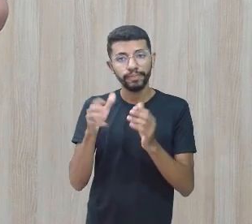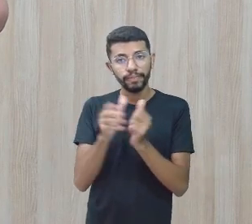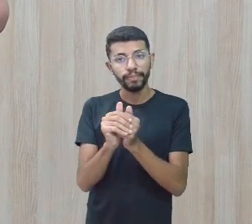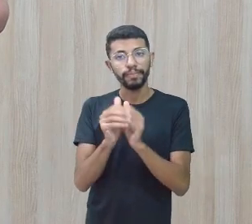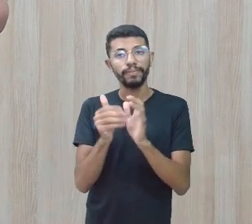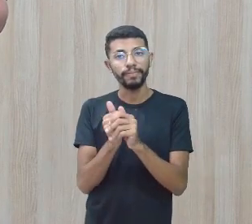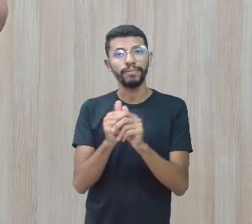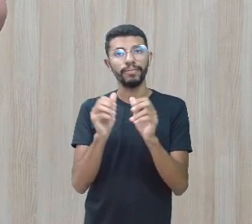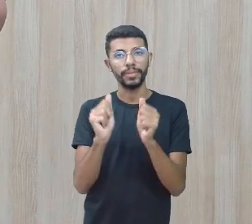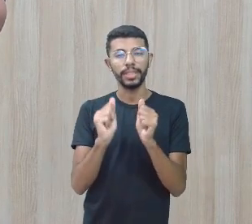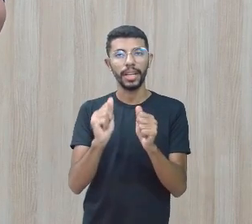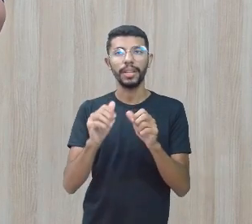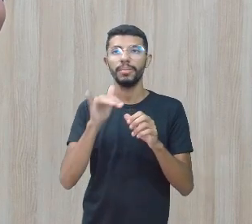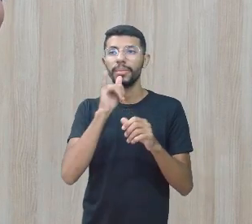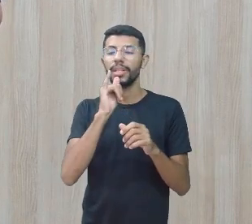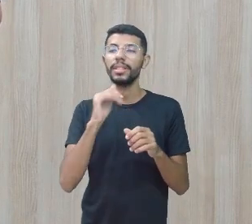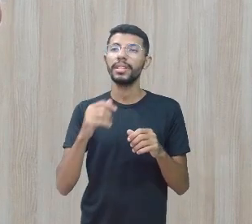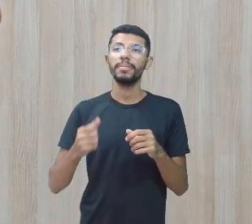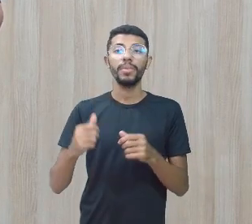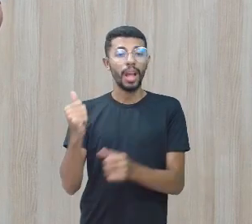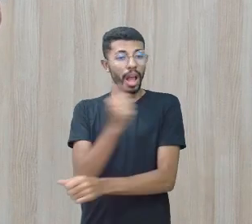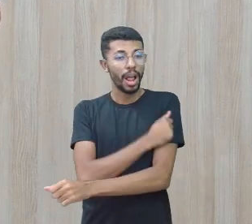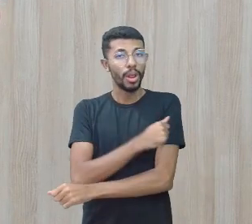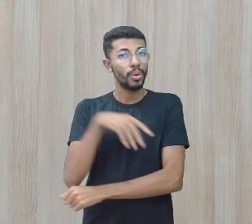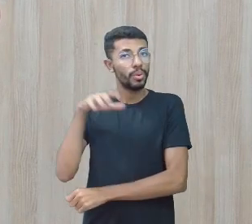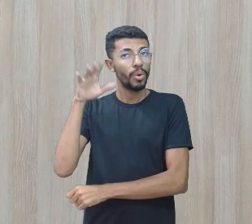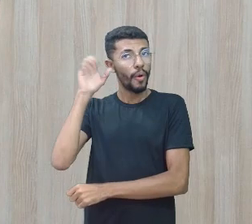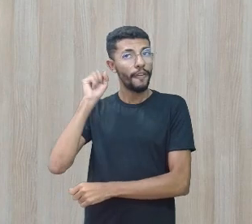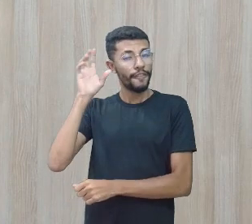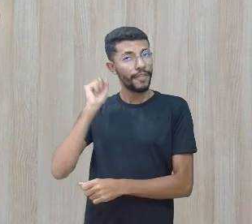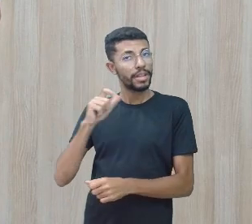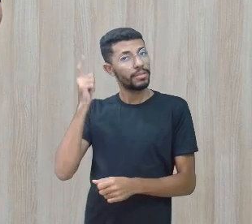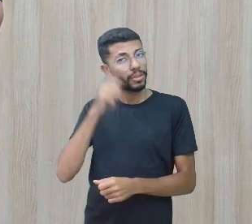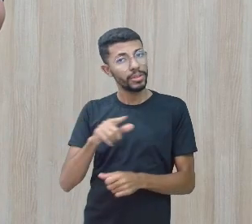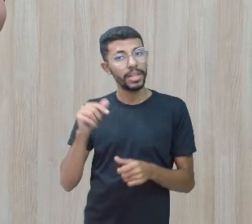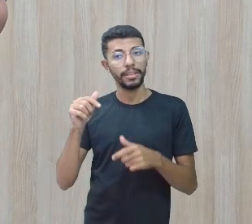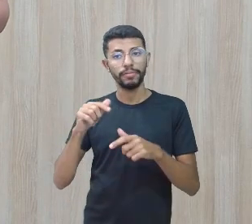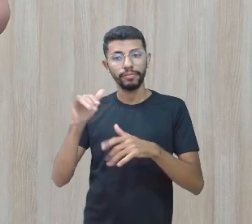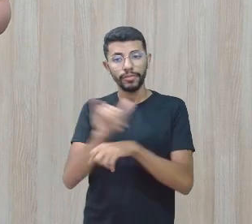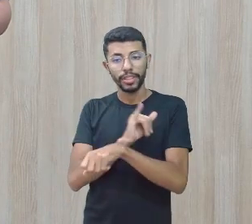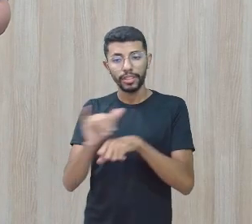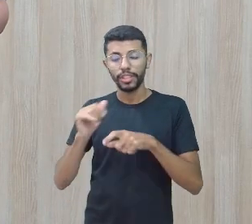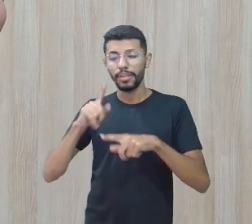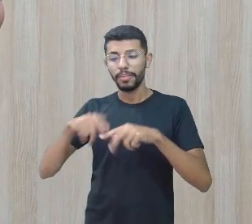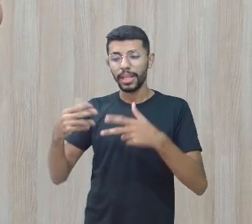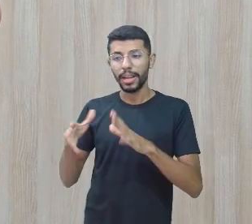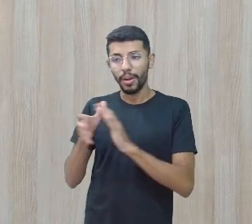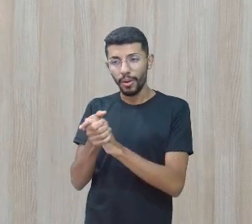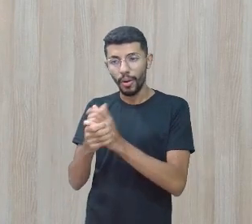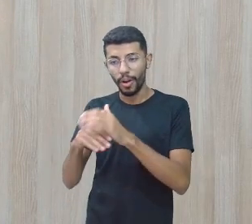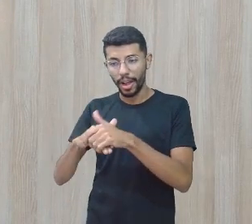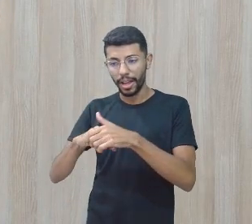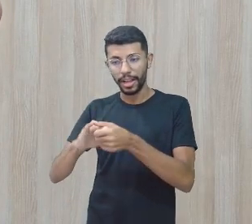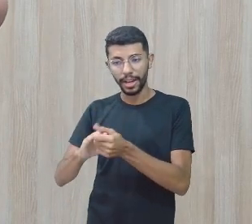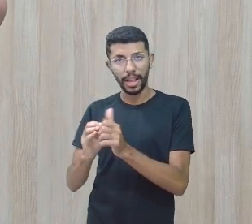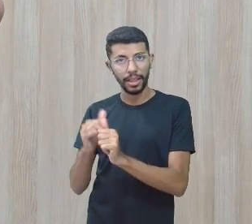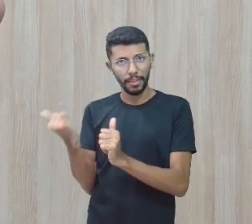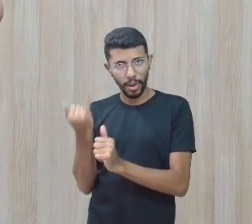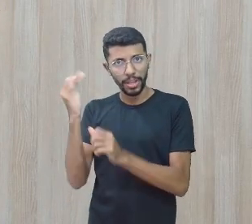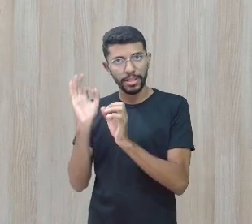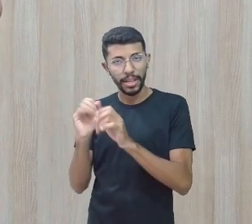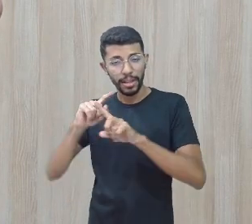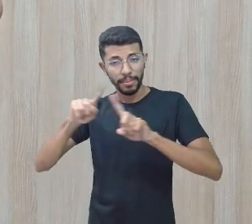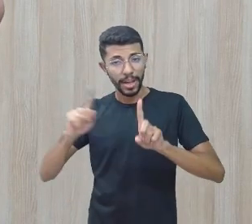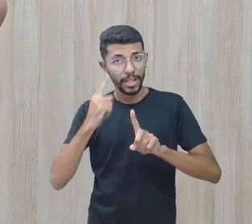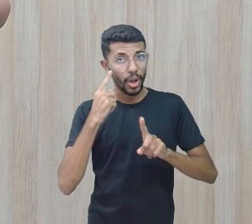estudante ouvinte essa estratégia do material concreto é importante, para o surdo ainda mais, o surdo que é